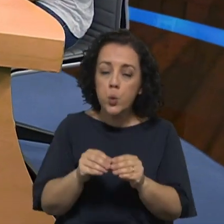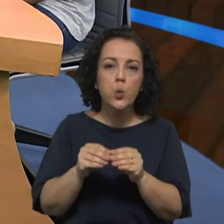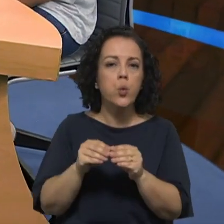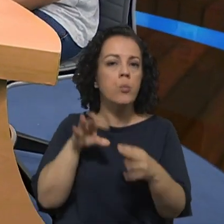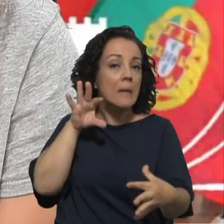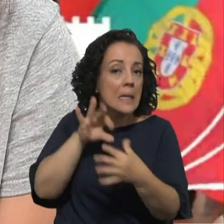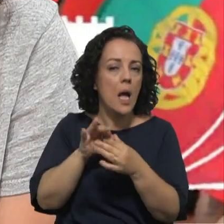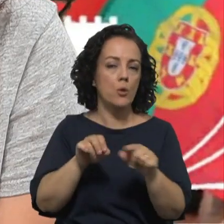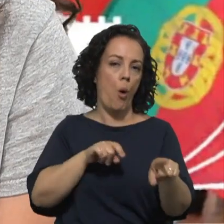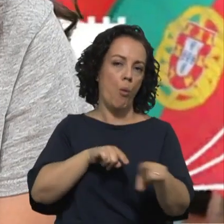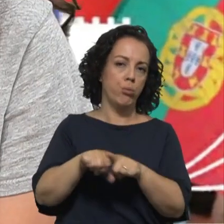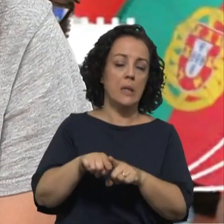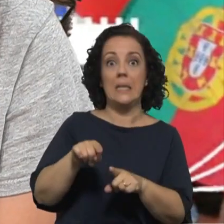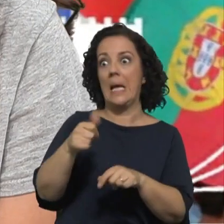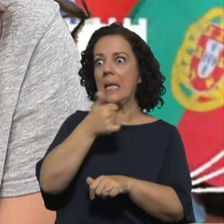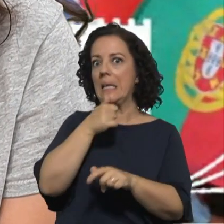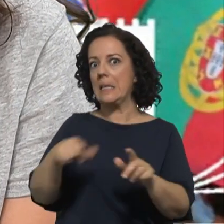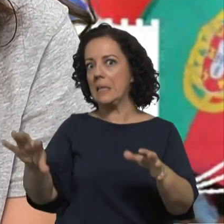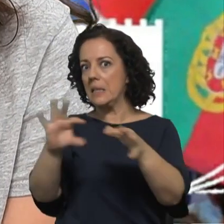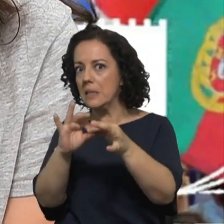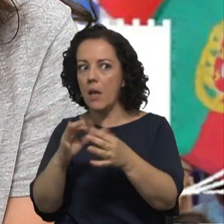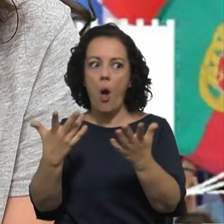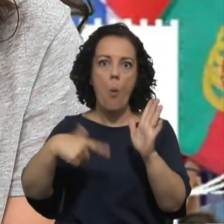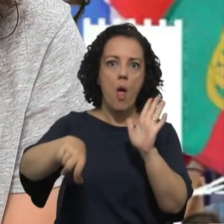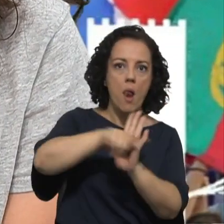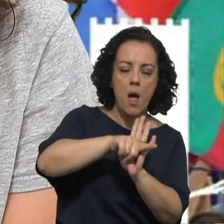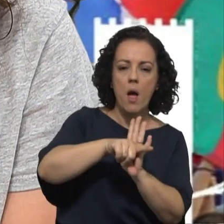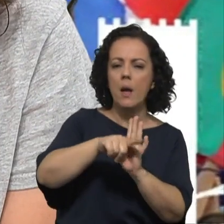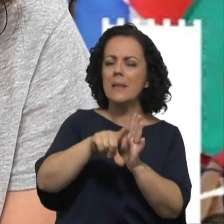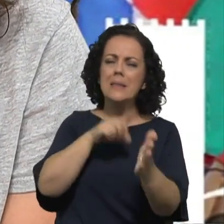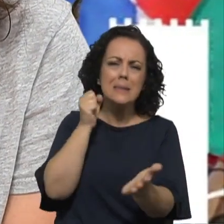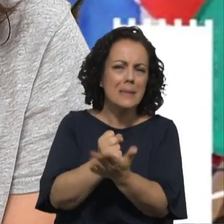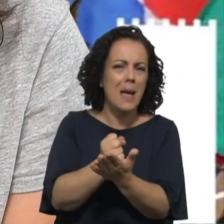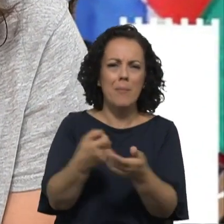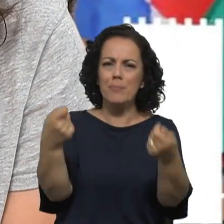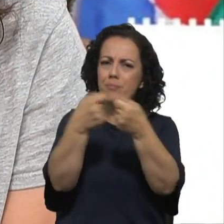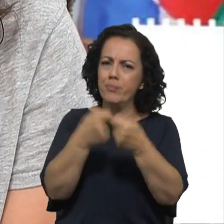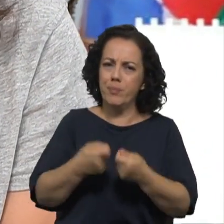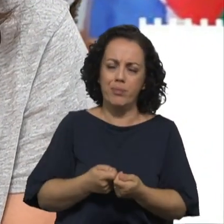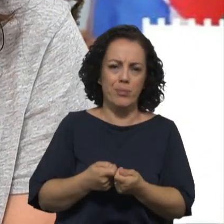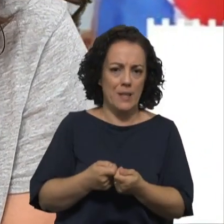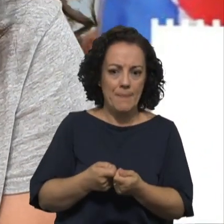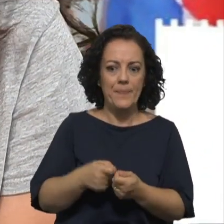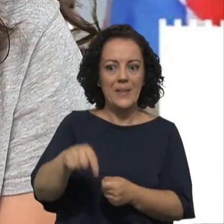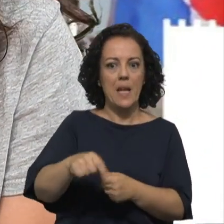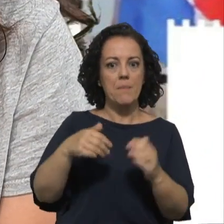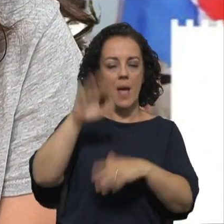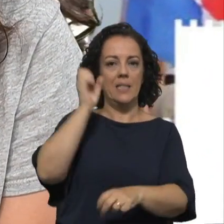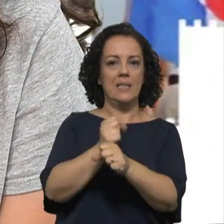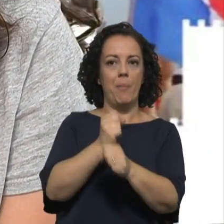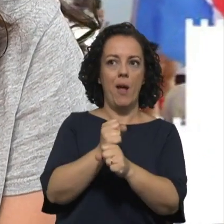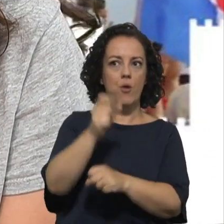pelas políticas, tudo passa pelas leis, tudo passa por um trabalho aqui mais direto dos nossos